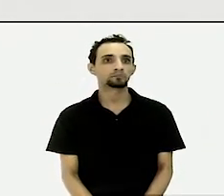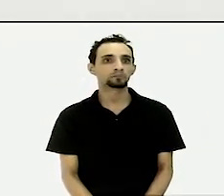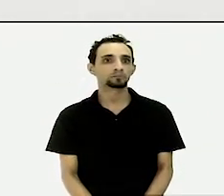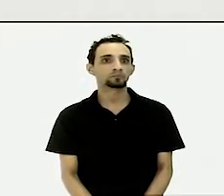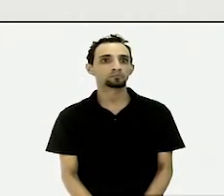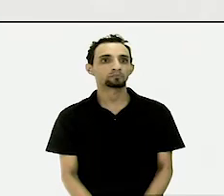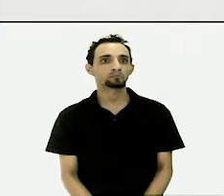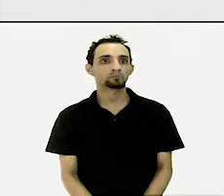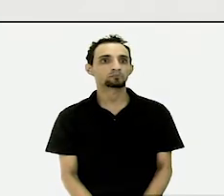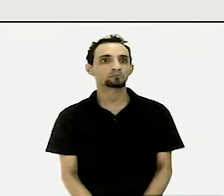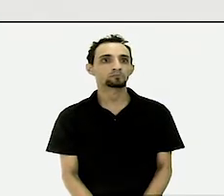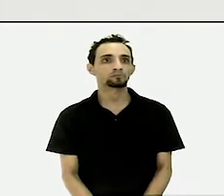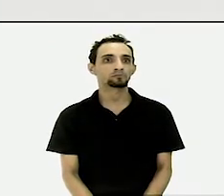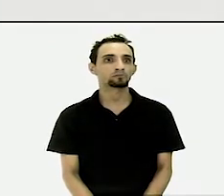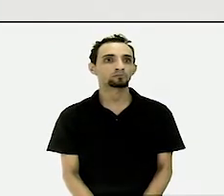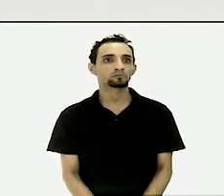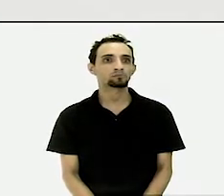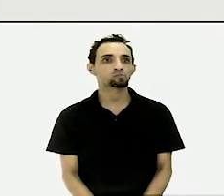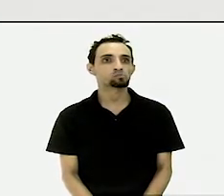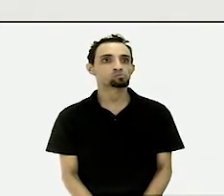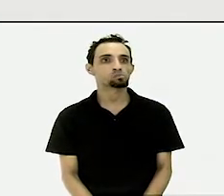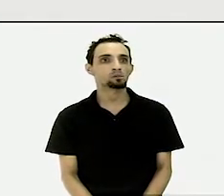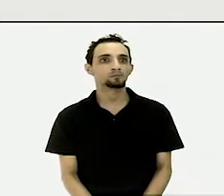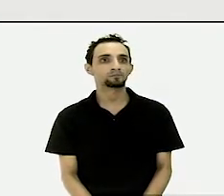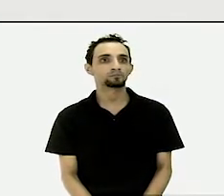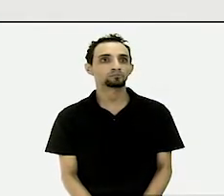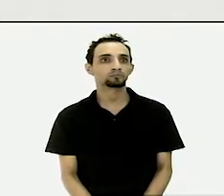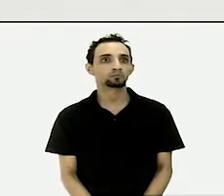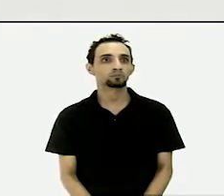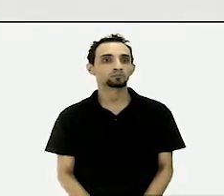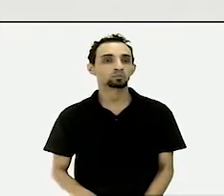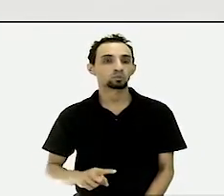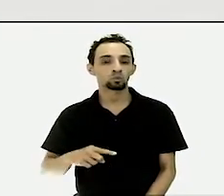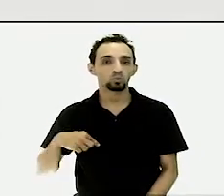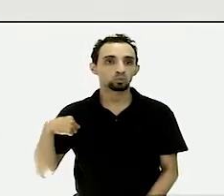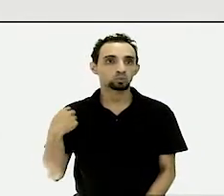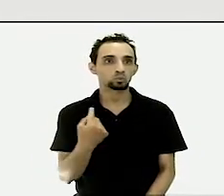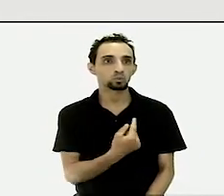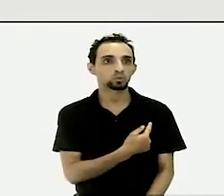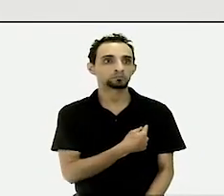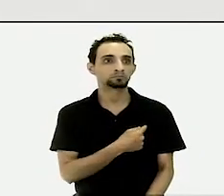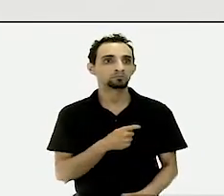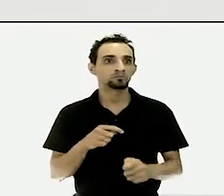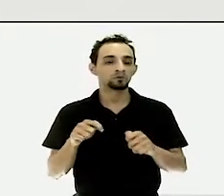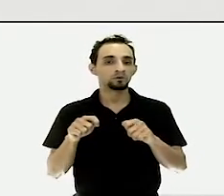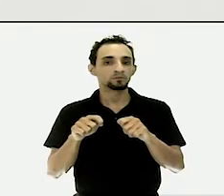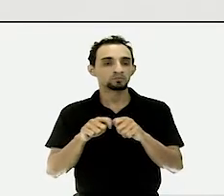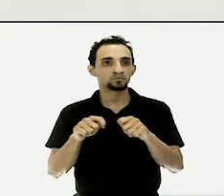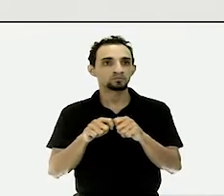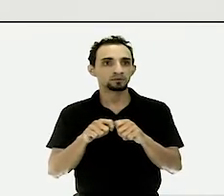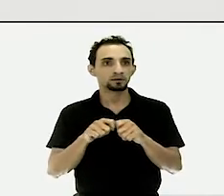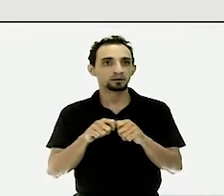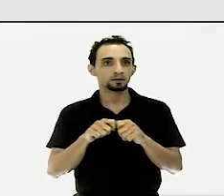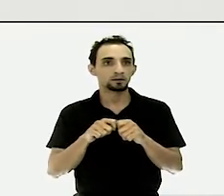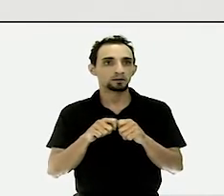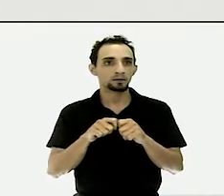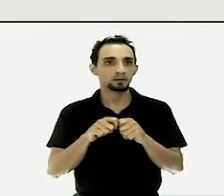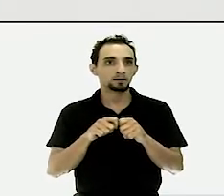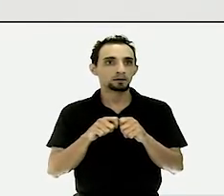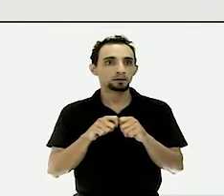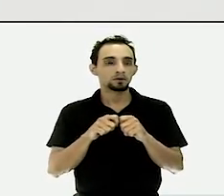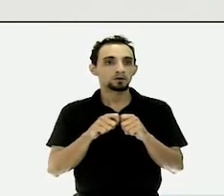hoje. E chegou a criança. E já, nós todos nervosos, mas os